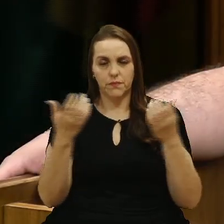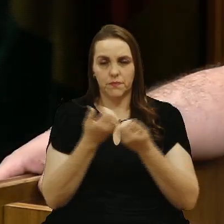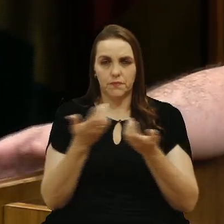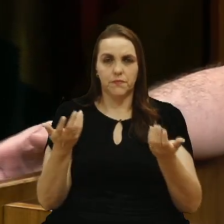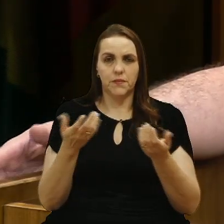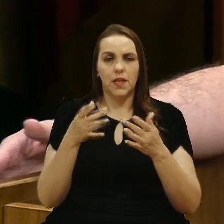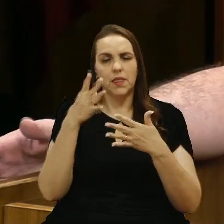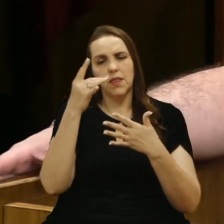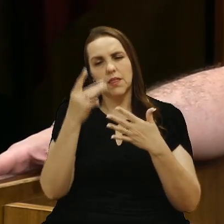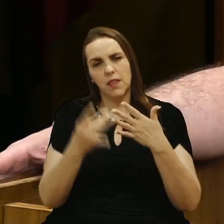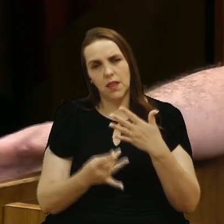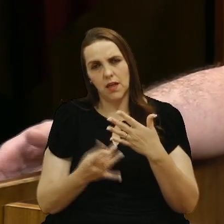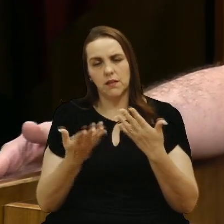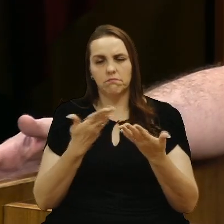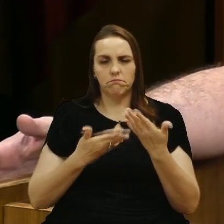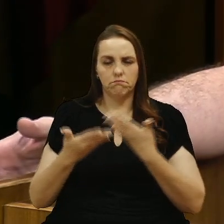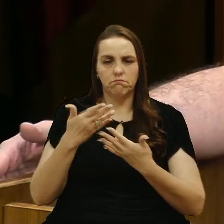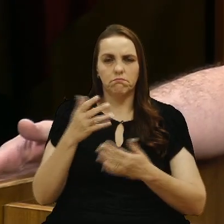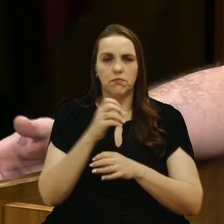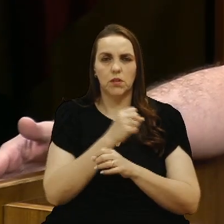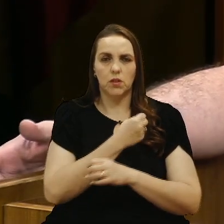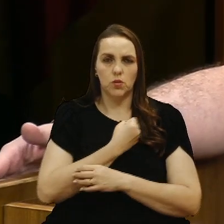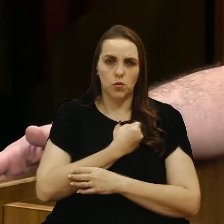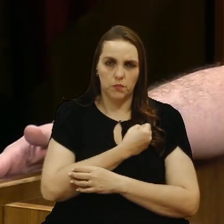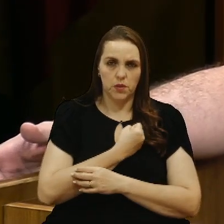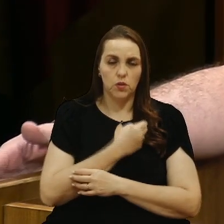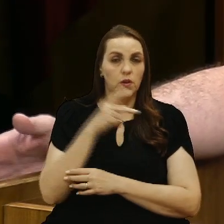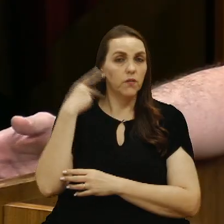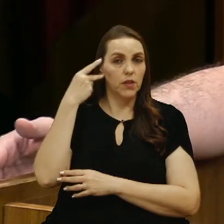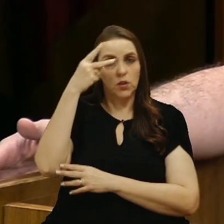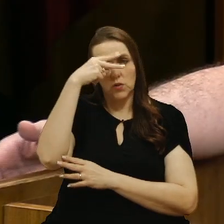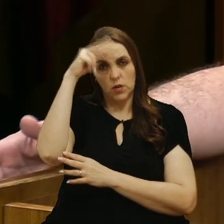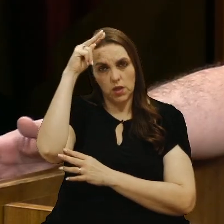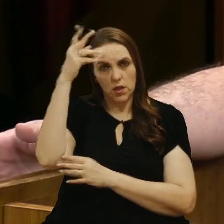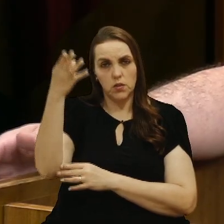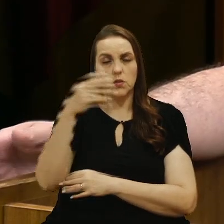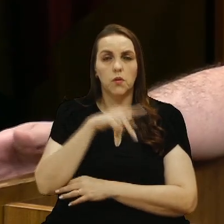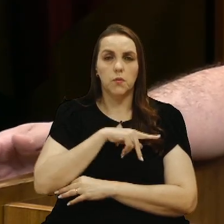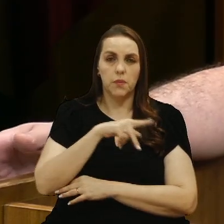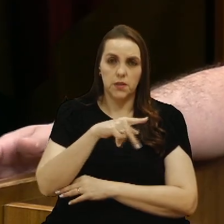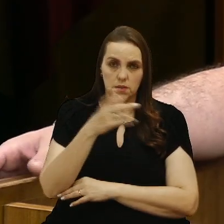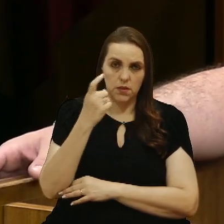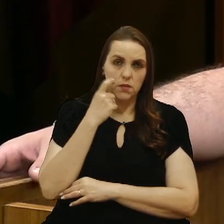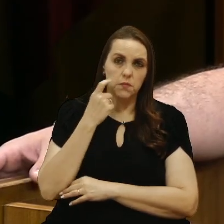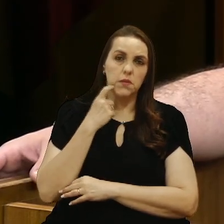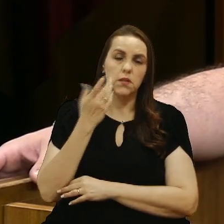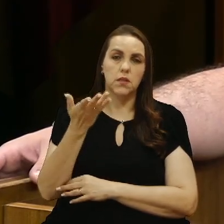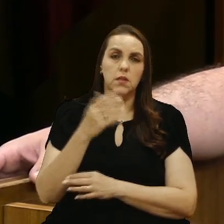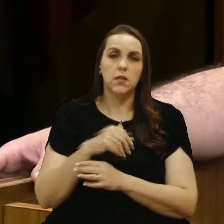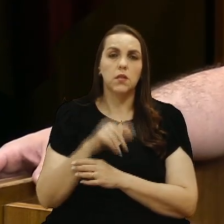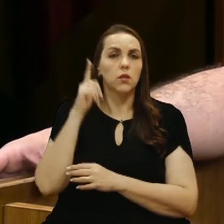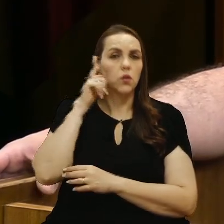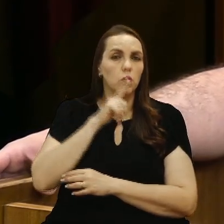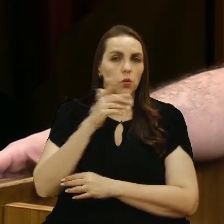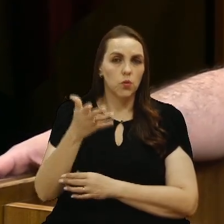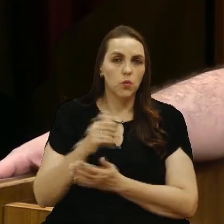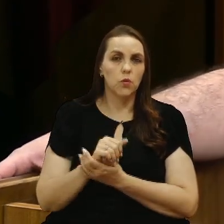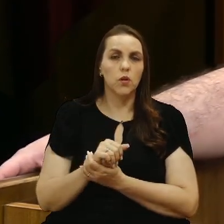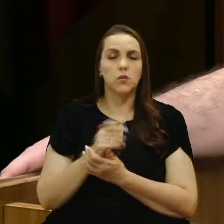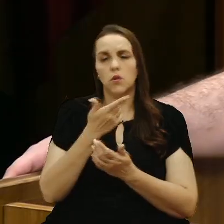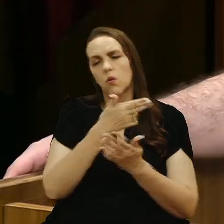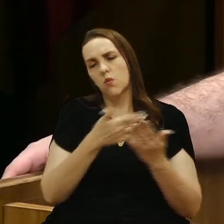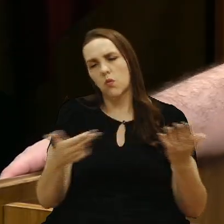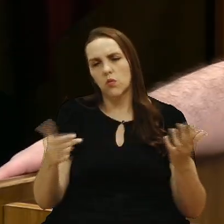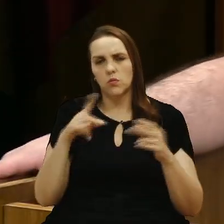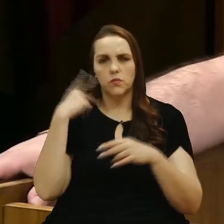esses detalhes, esses números. O vereador Edson da Rosa estava lá, o presidente dessa casa, Wagner Petrini, Lucas Carenato, dentre outros